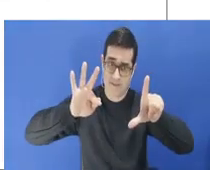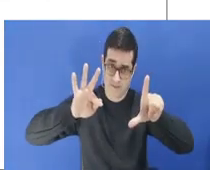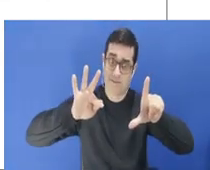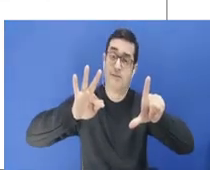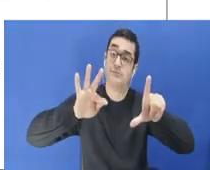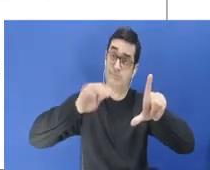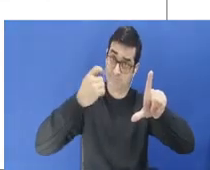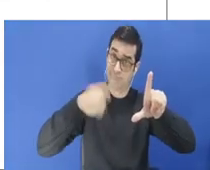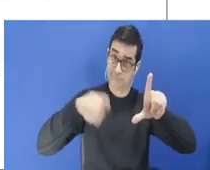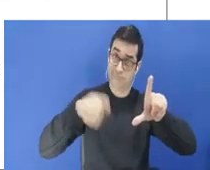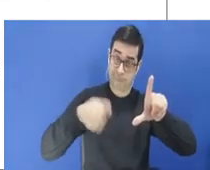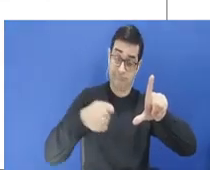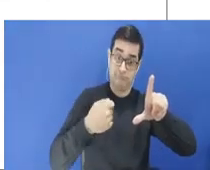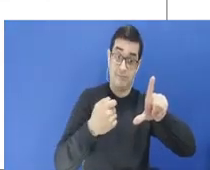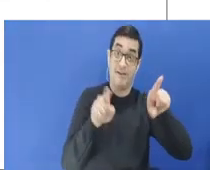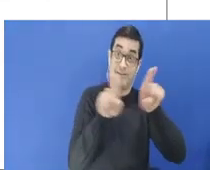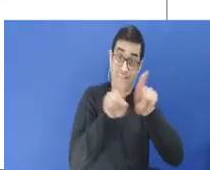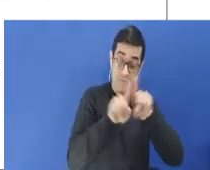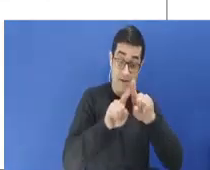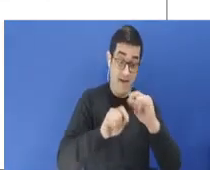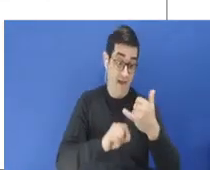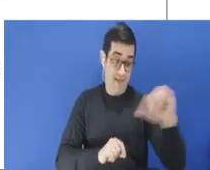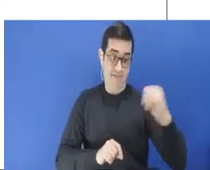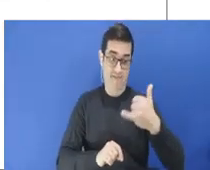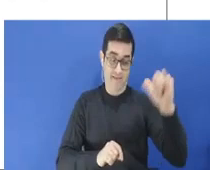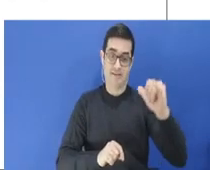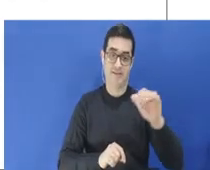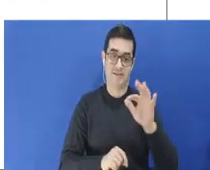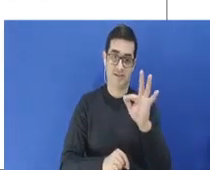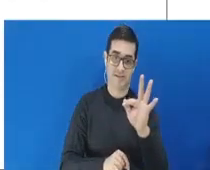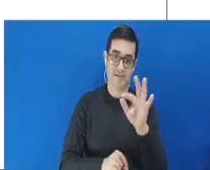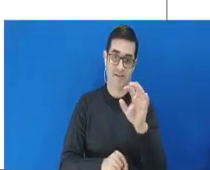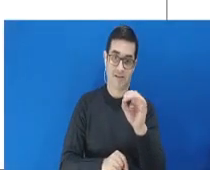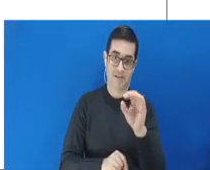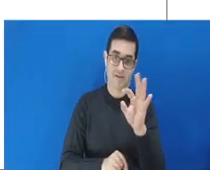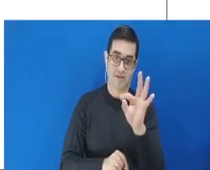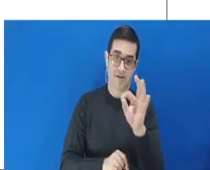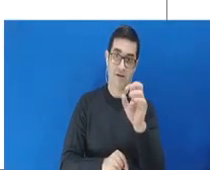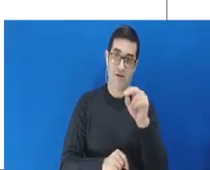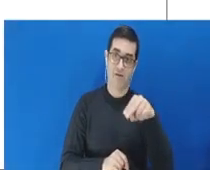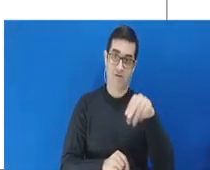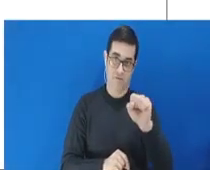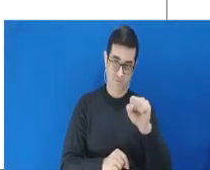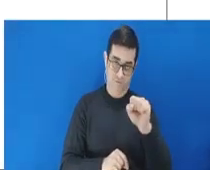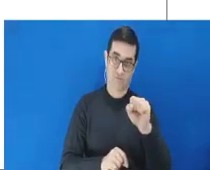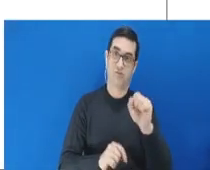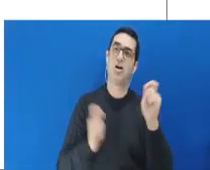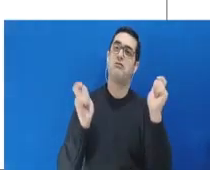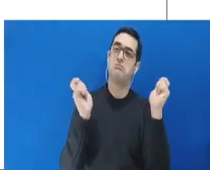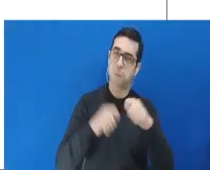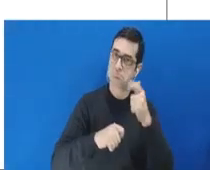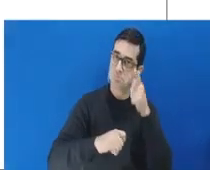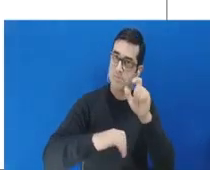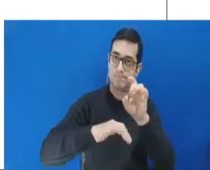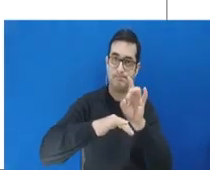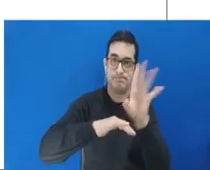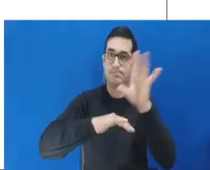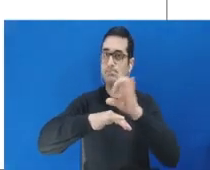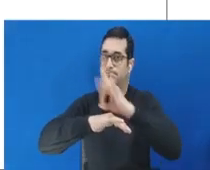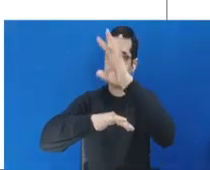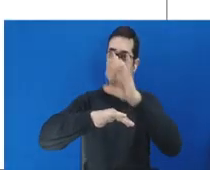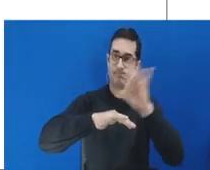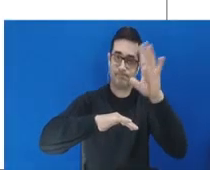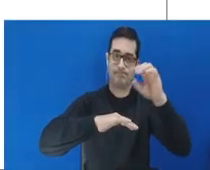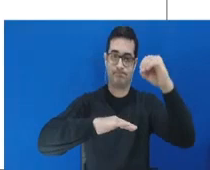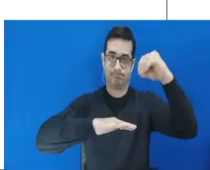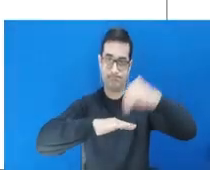a energia dos fótons precisa ter para ser necessário expulsar. O que acontece? Se essa